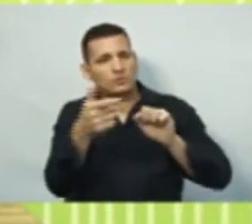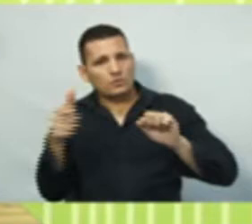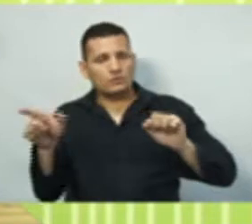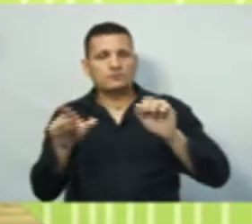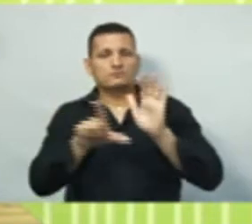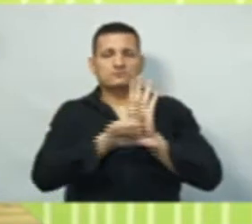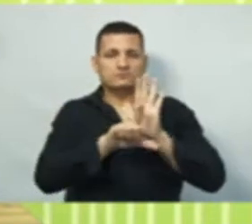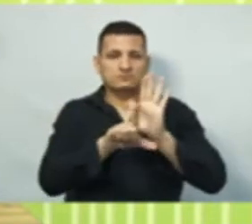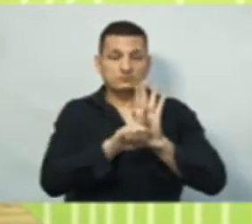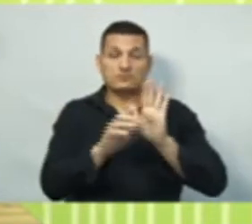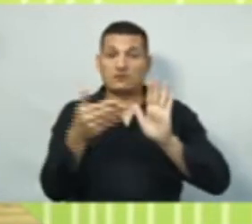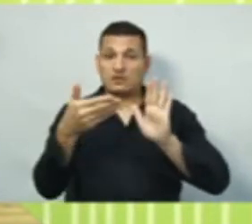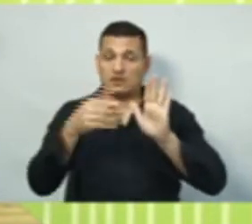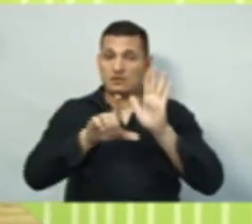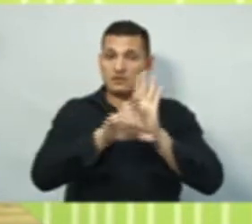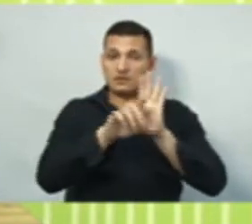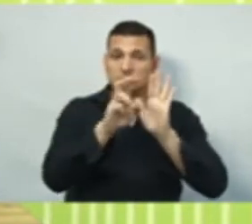Lei